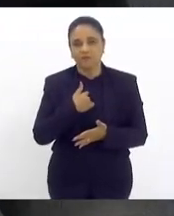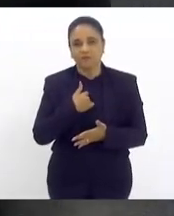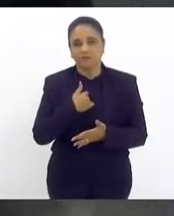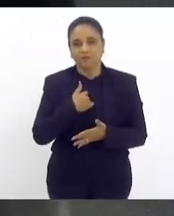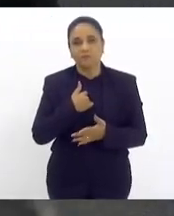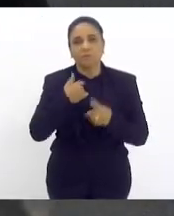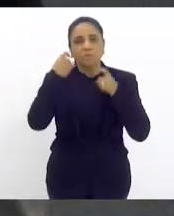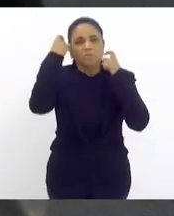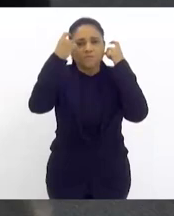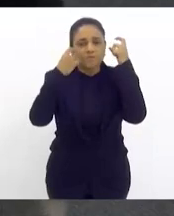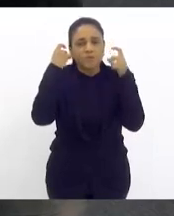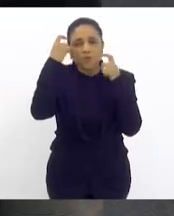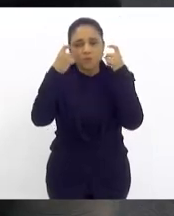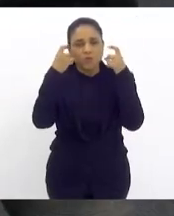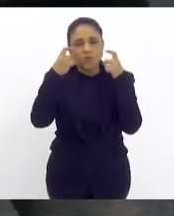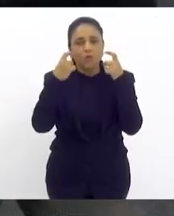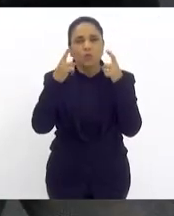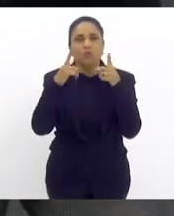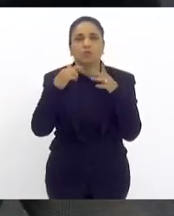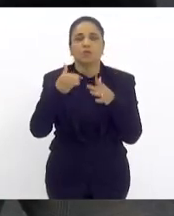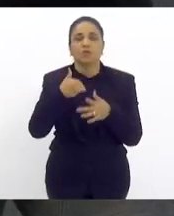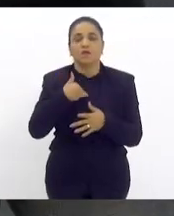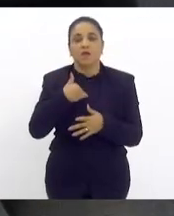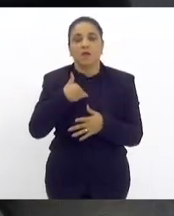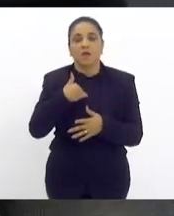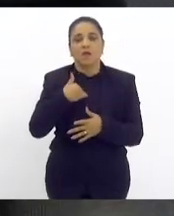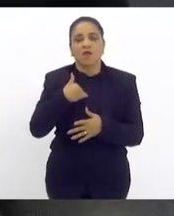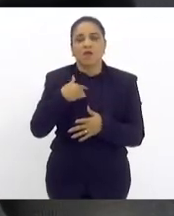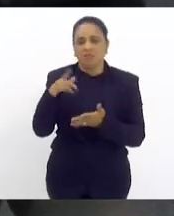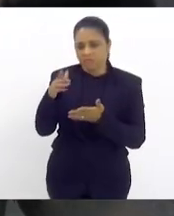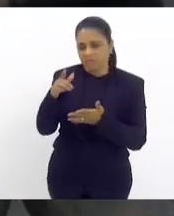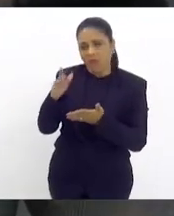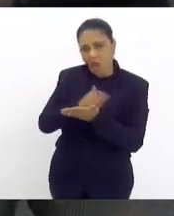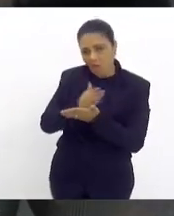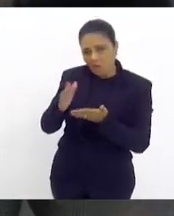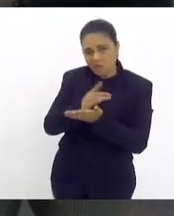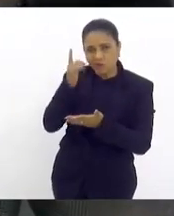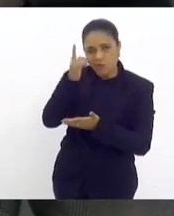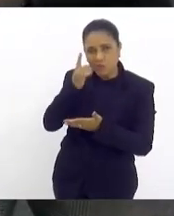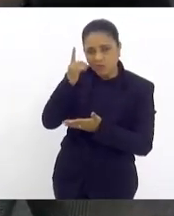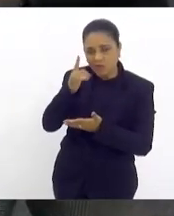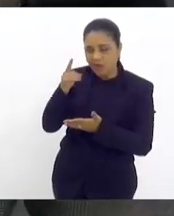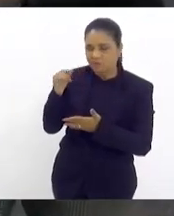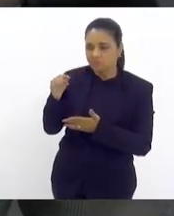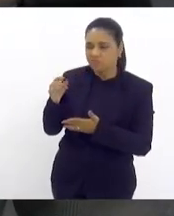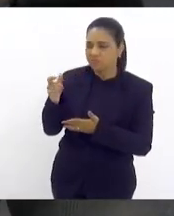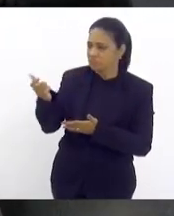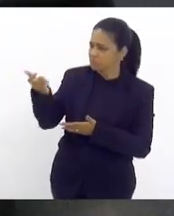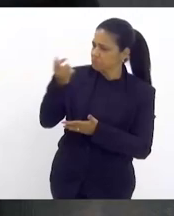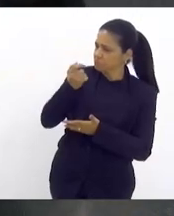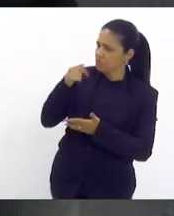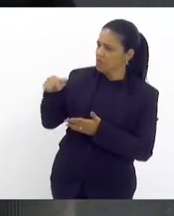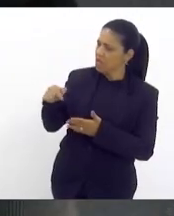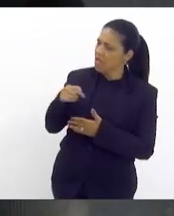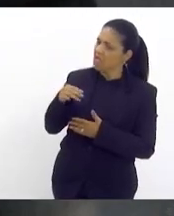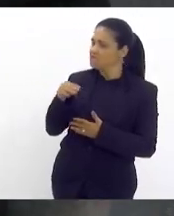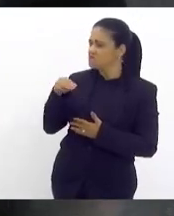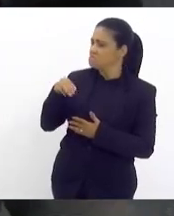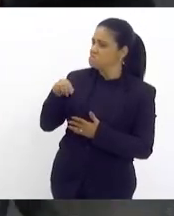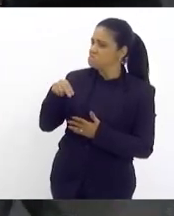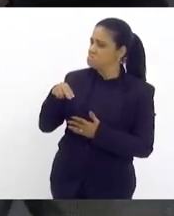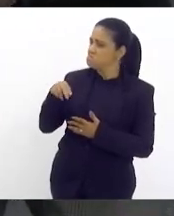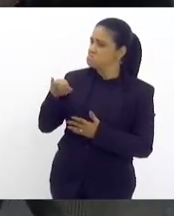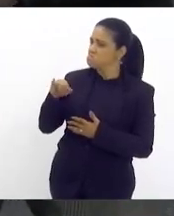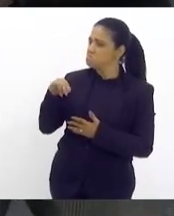me preocupa tem deputados que falam assim esse mim que ele se acha mesmo né tão presunçoso ele não